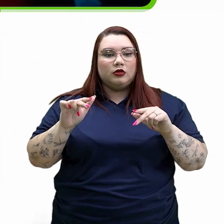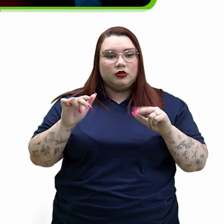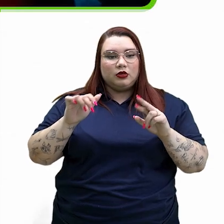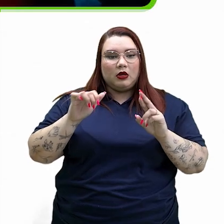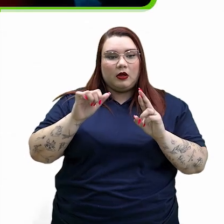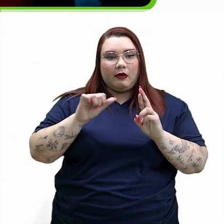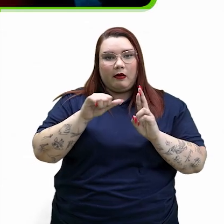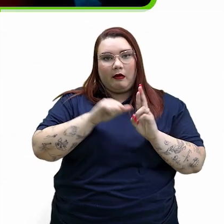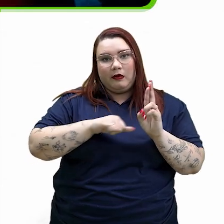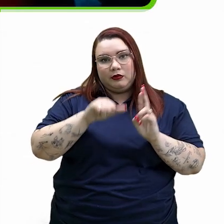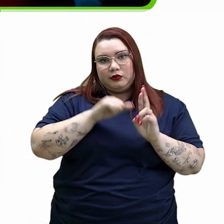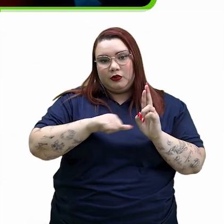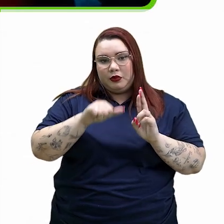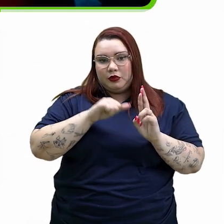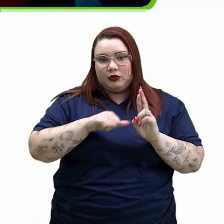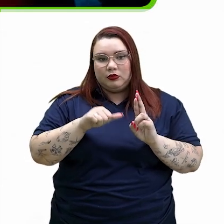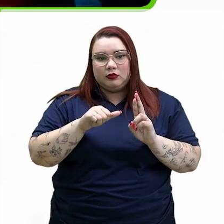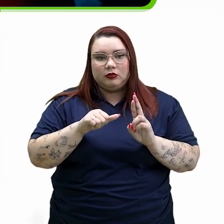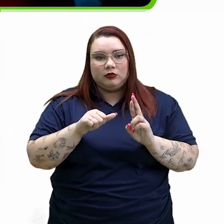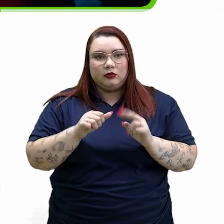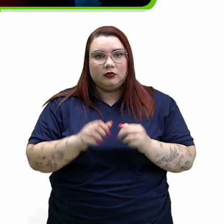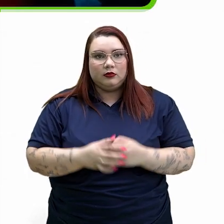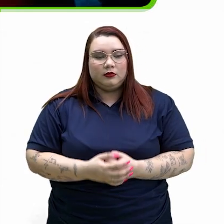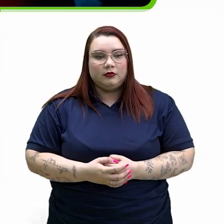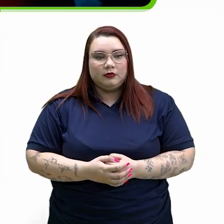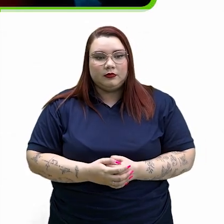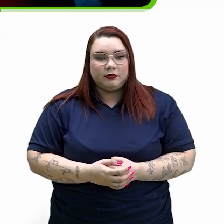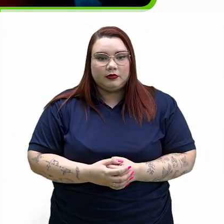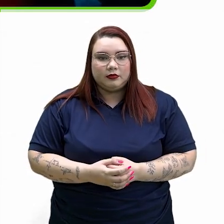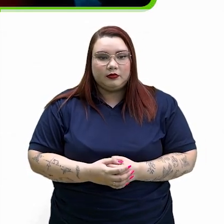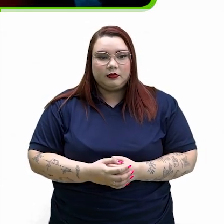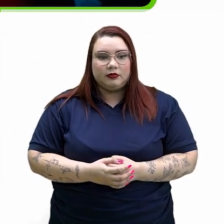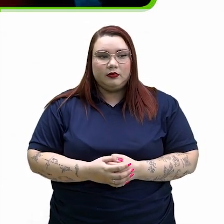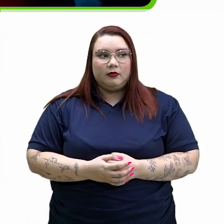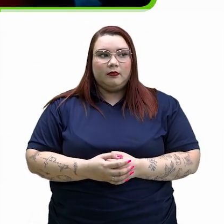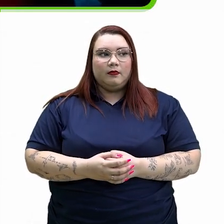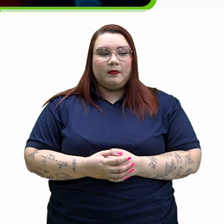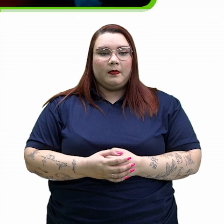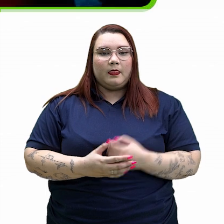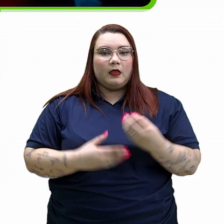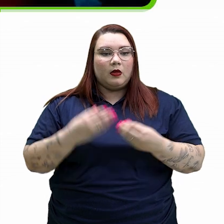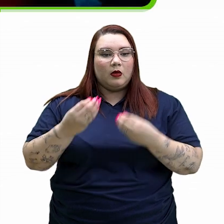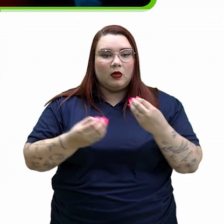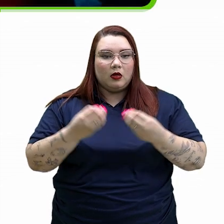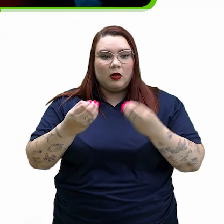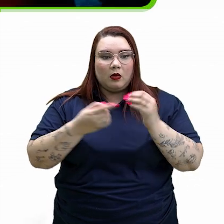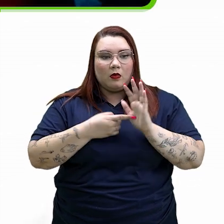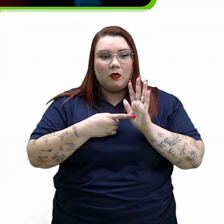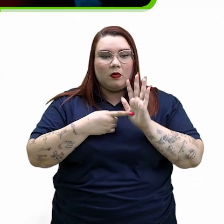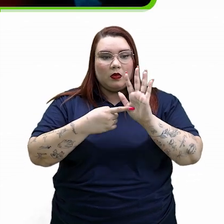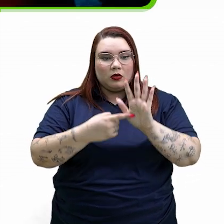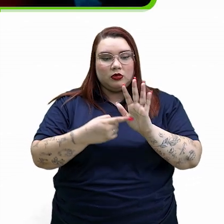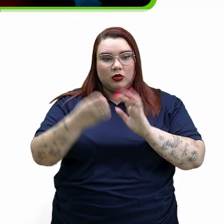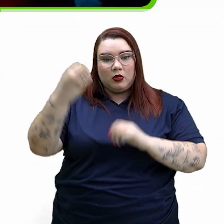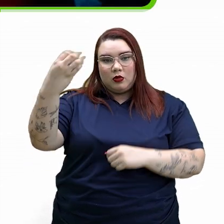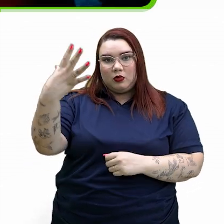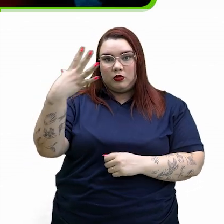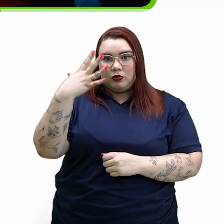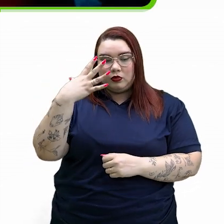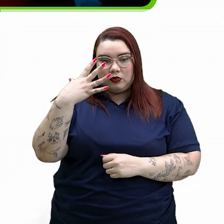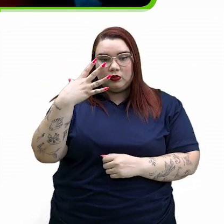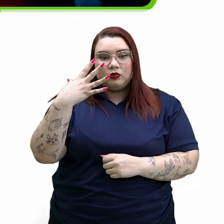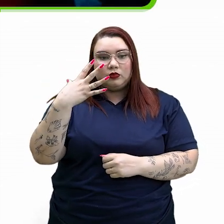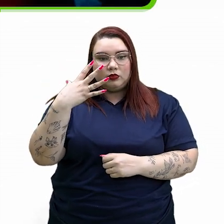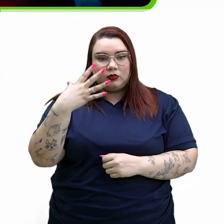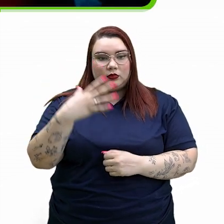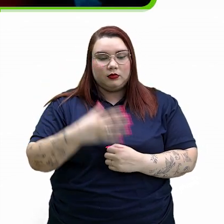reações. Aí você tem diferentes reações à exposição. Aí